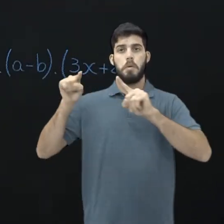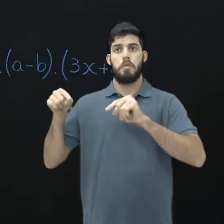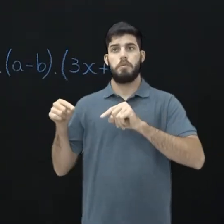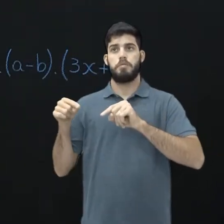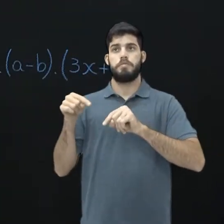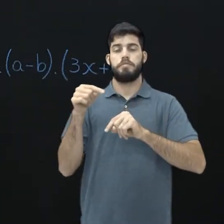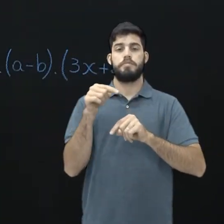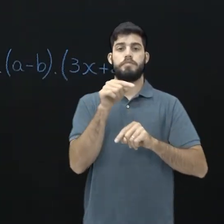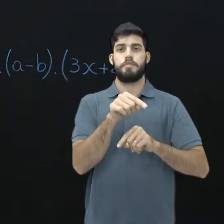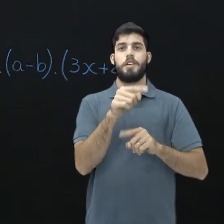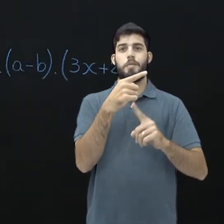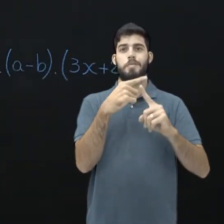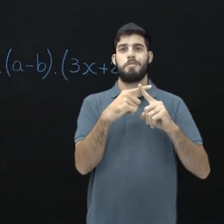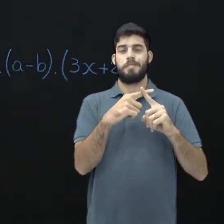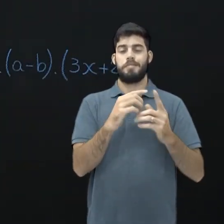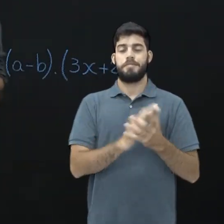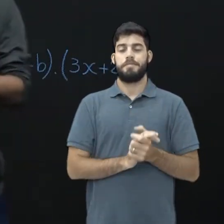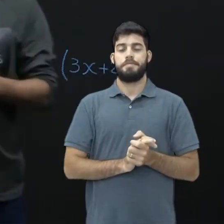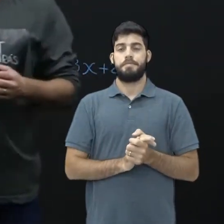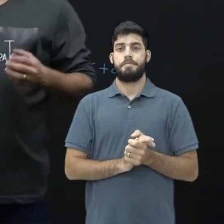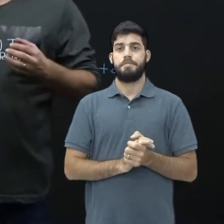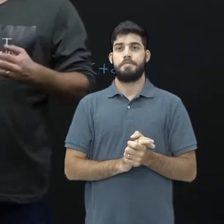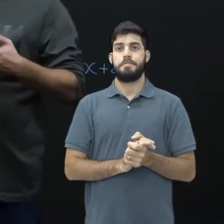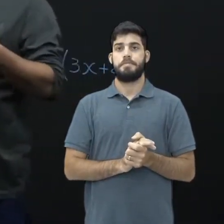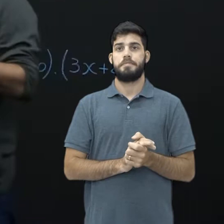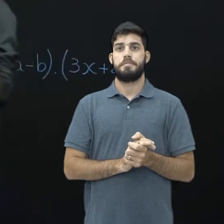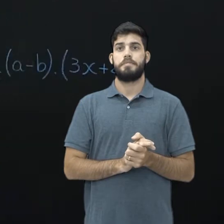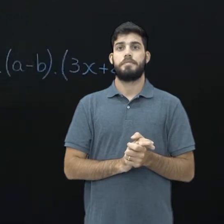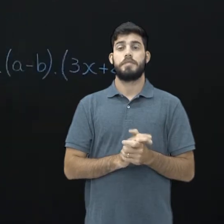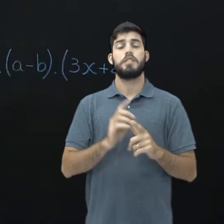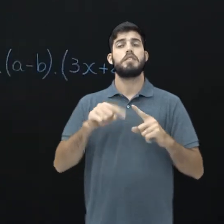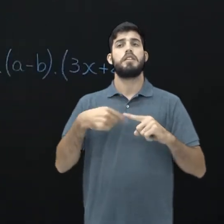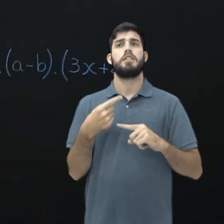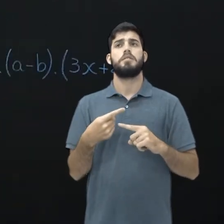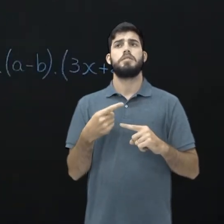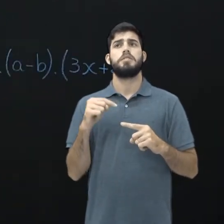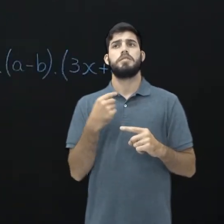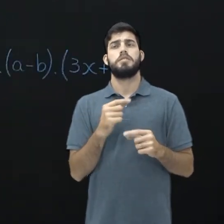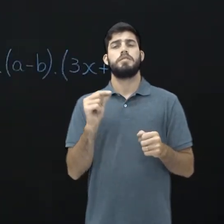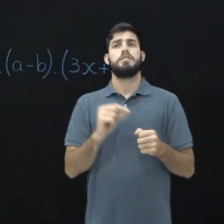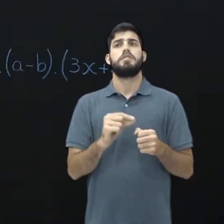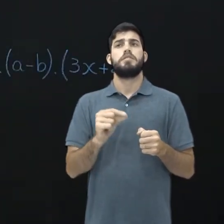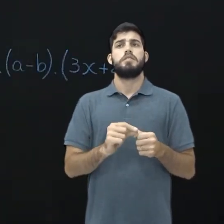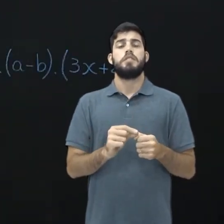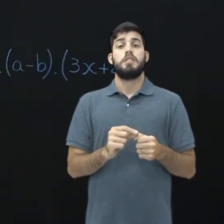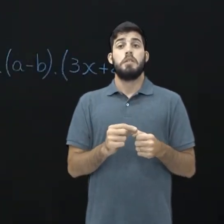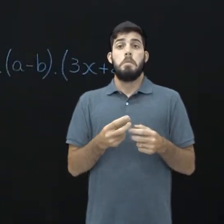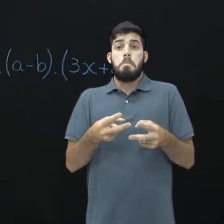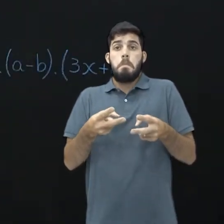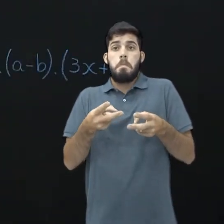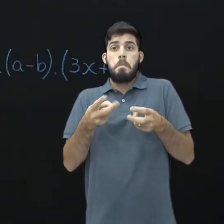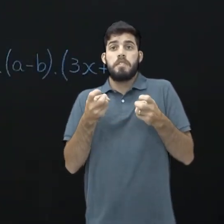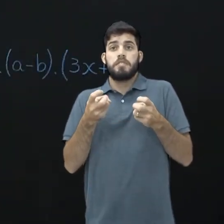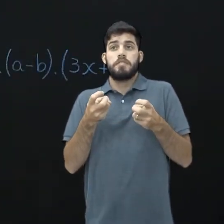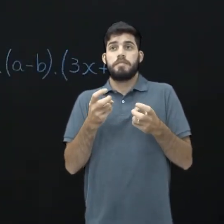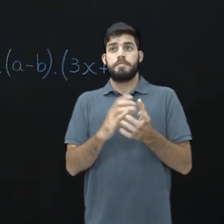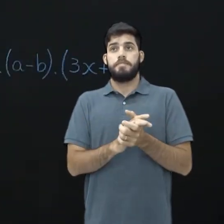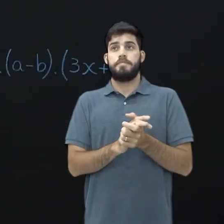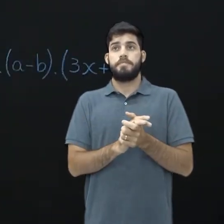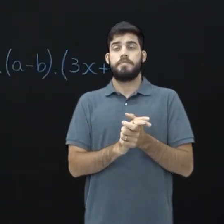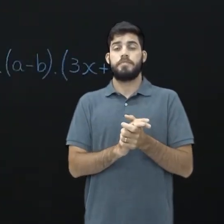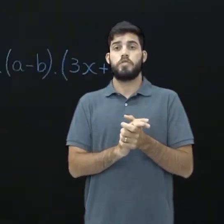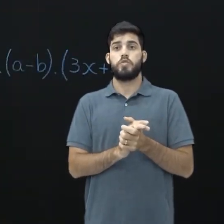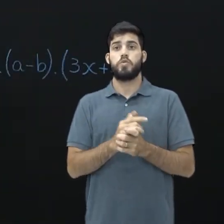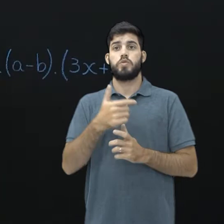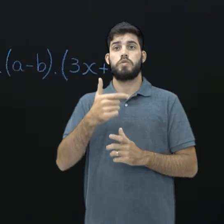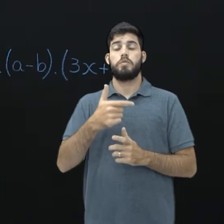eles a multiplicação. Agora, depois que nós fizemos isso nesse exemplo, repara que aqui no segundo